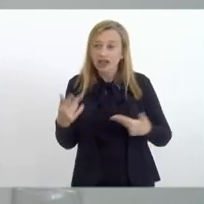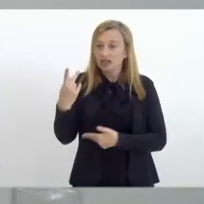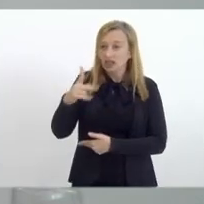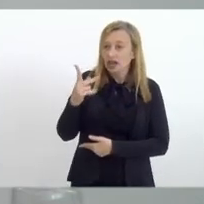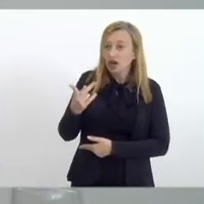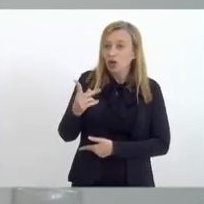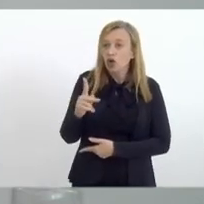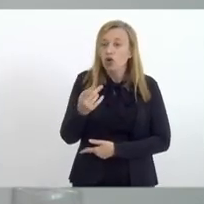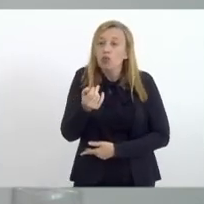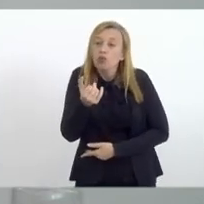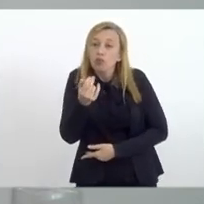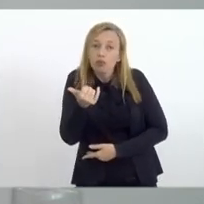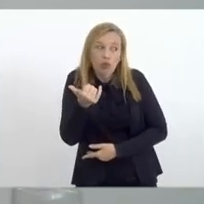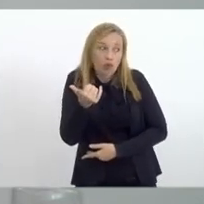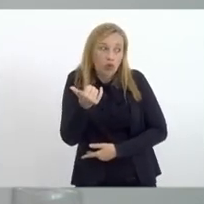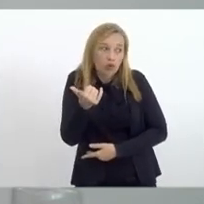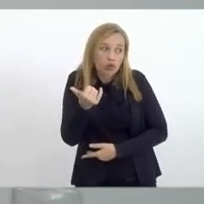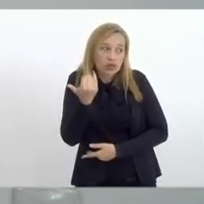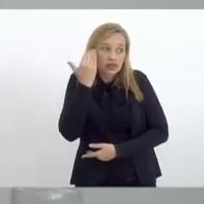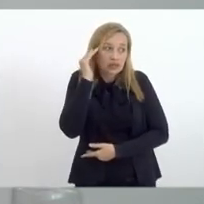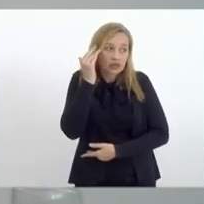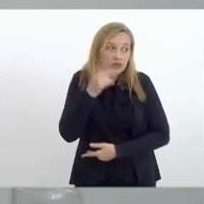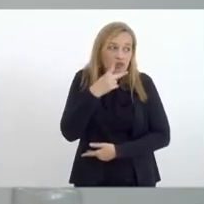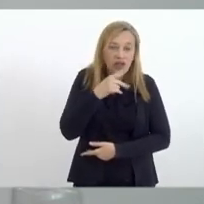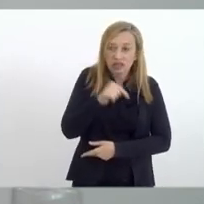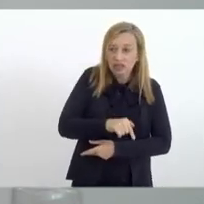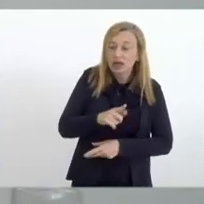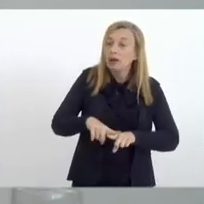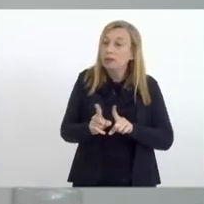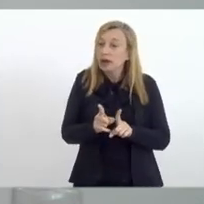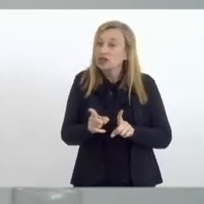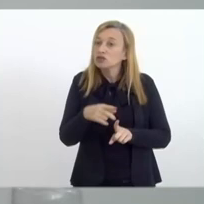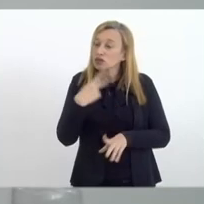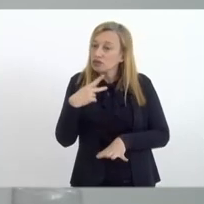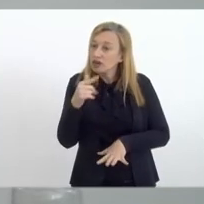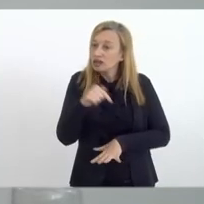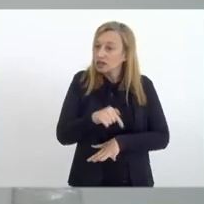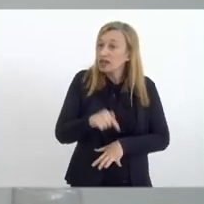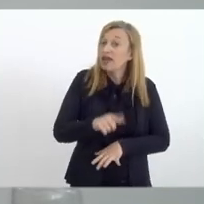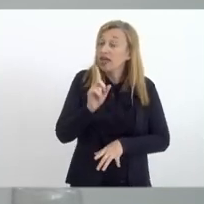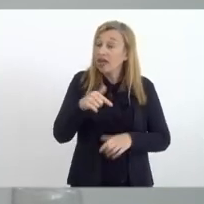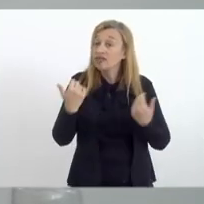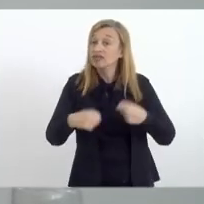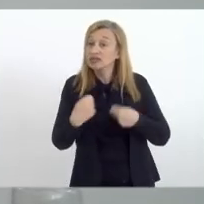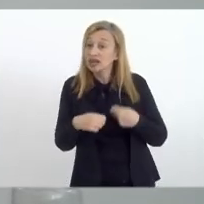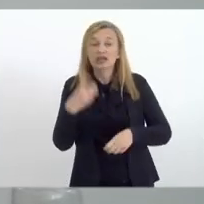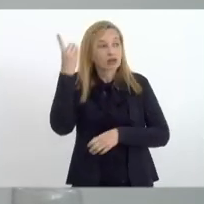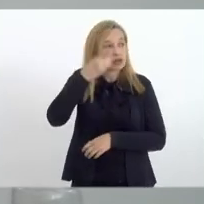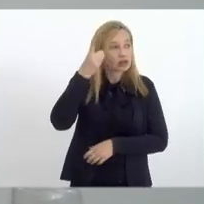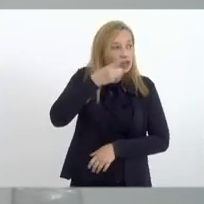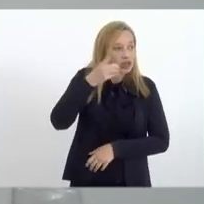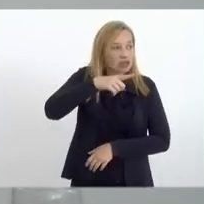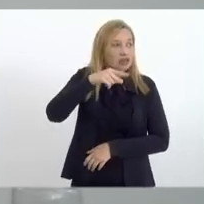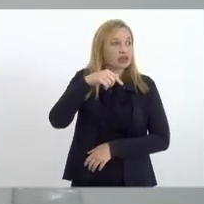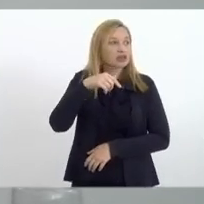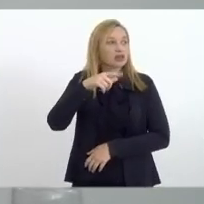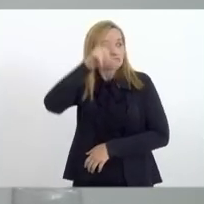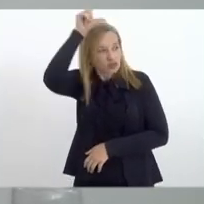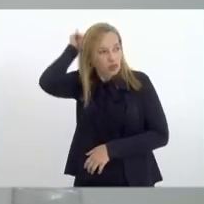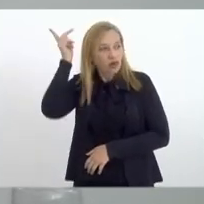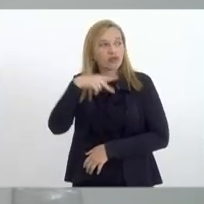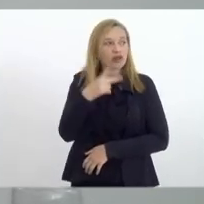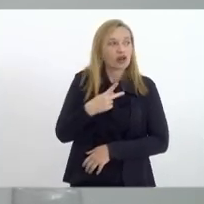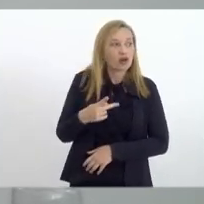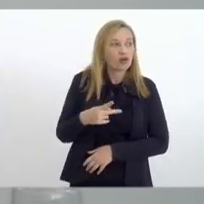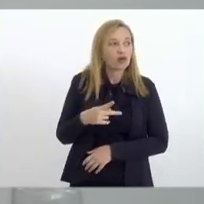pouco dessa lógica que eu estou trazendo aqui, mas o que a gente está acertando, e é necessário, o deputado Luiz Paulo comentou isso aqui, é necessário que